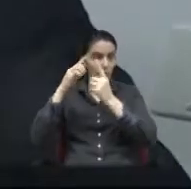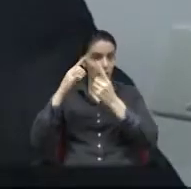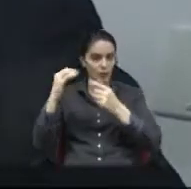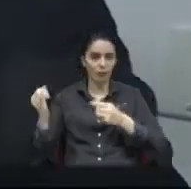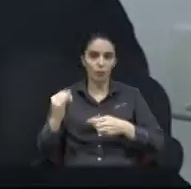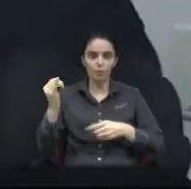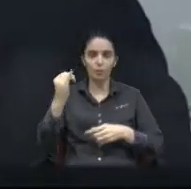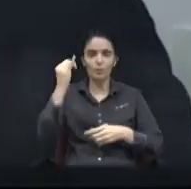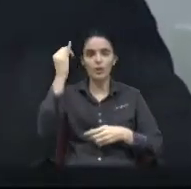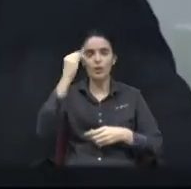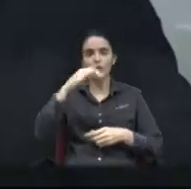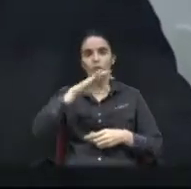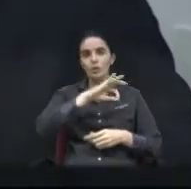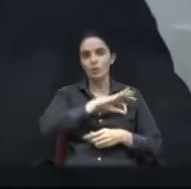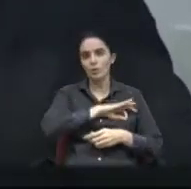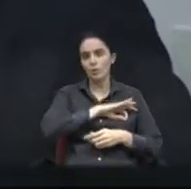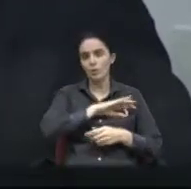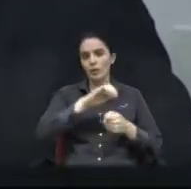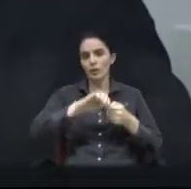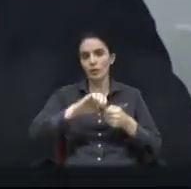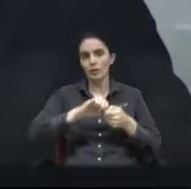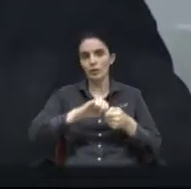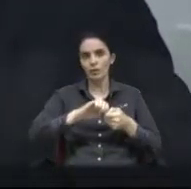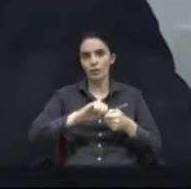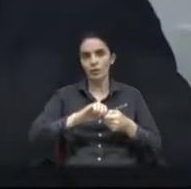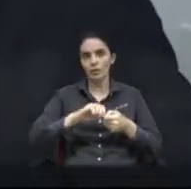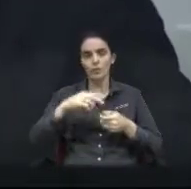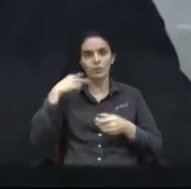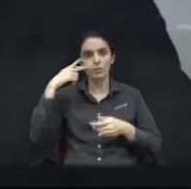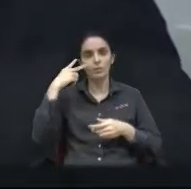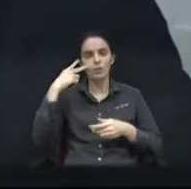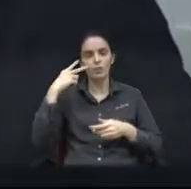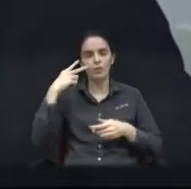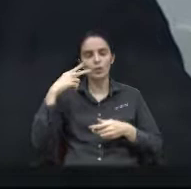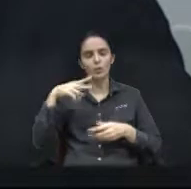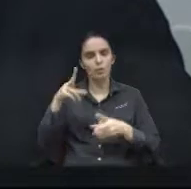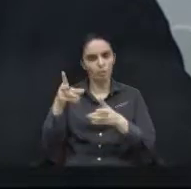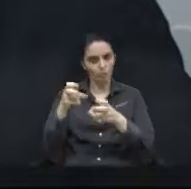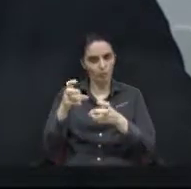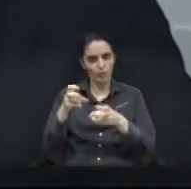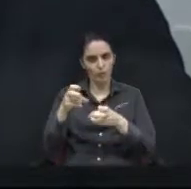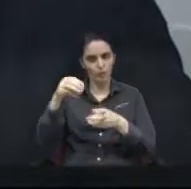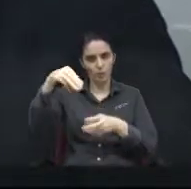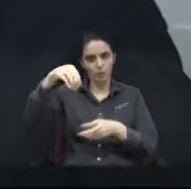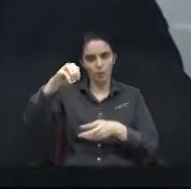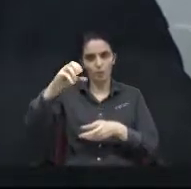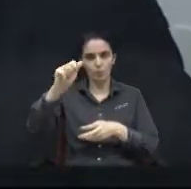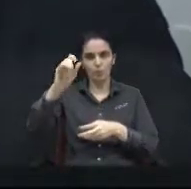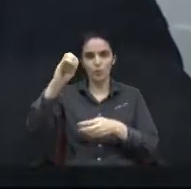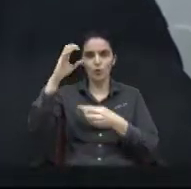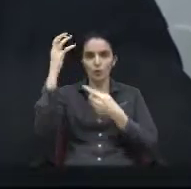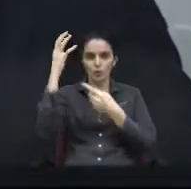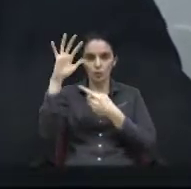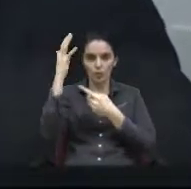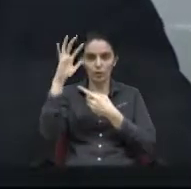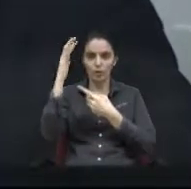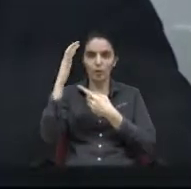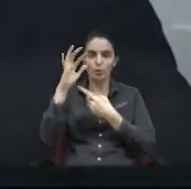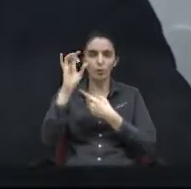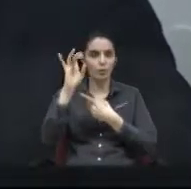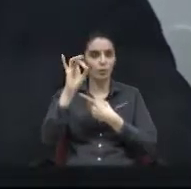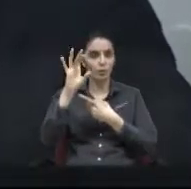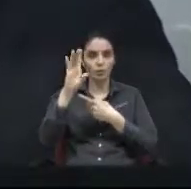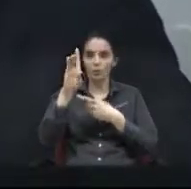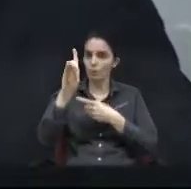feito em casa e e essa moção de aplauso ela não é só pra